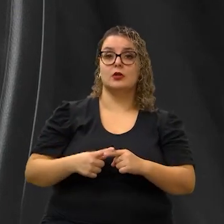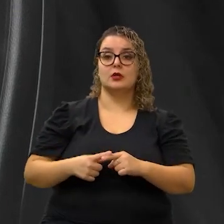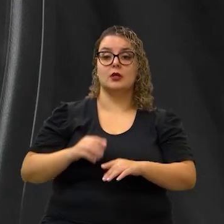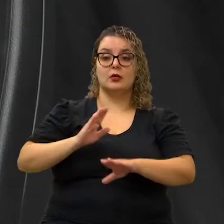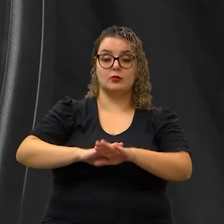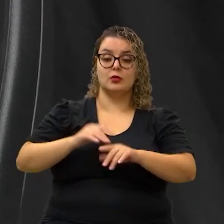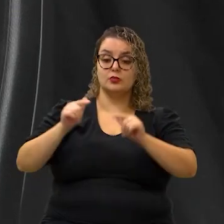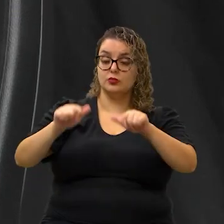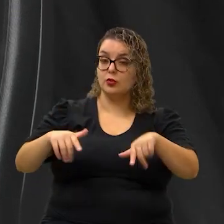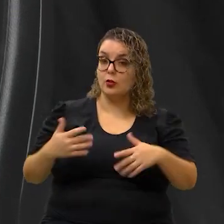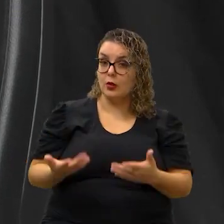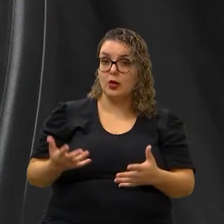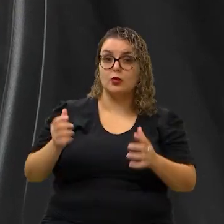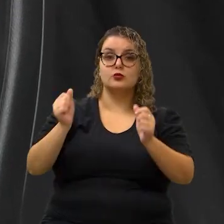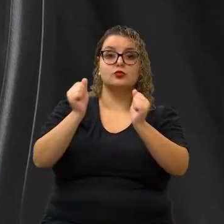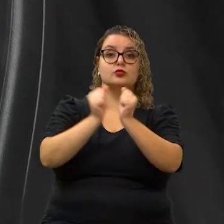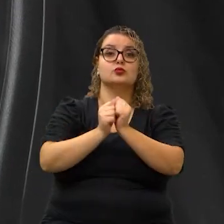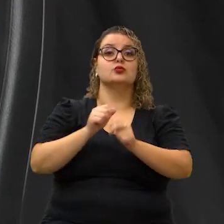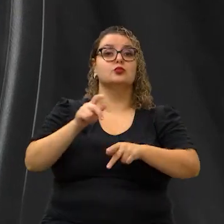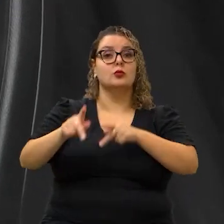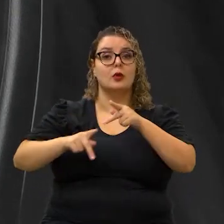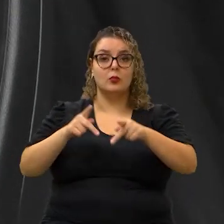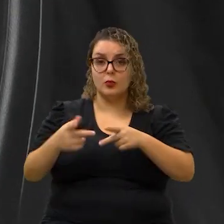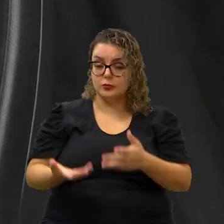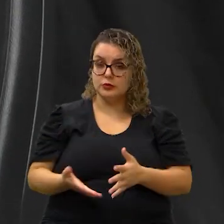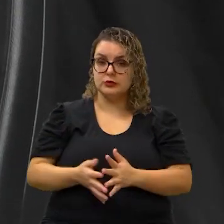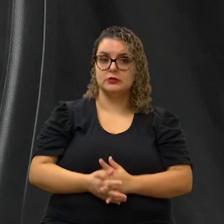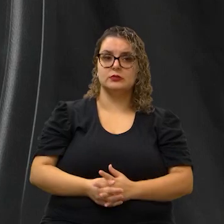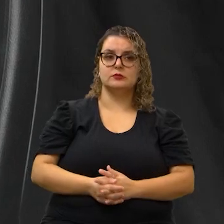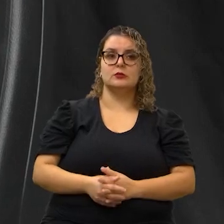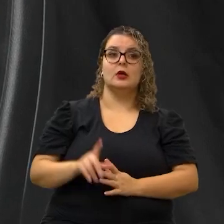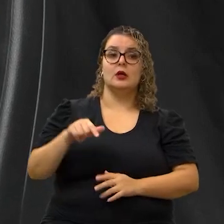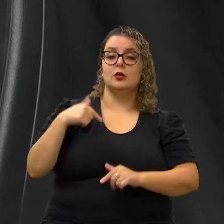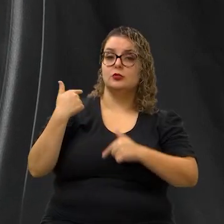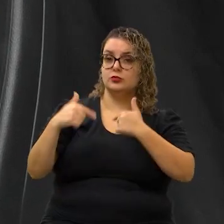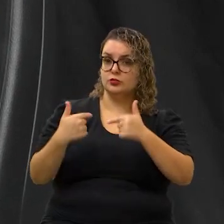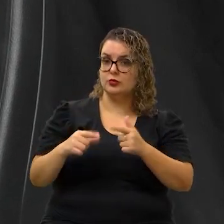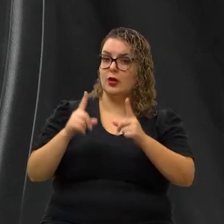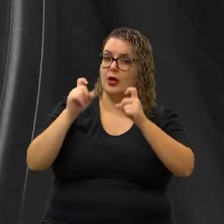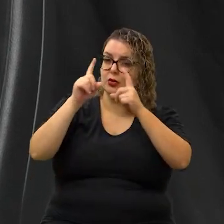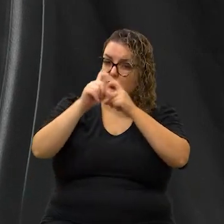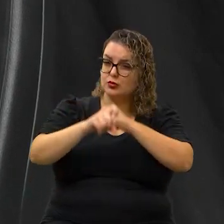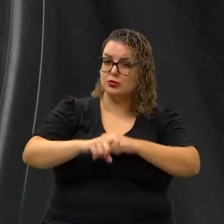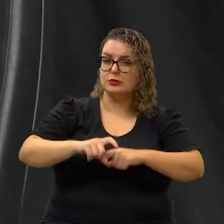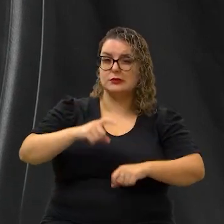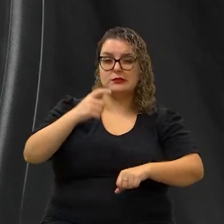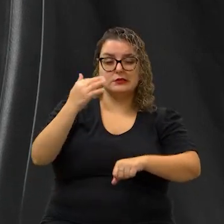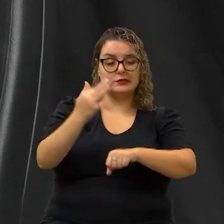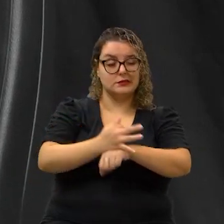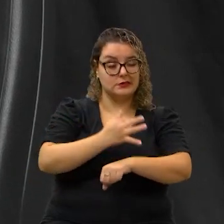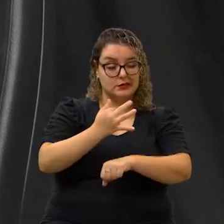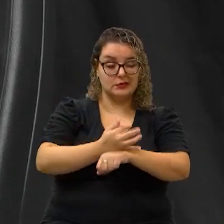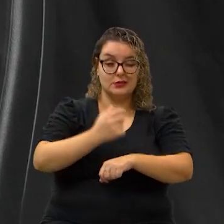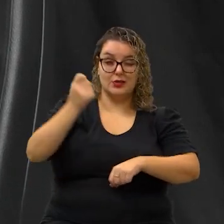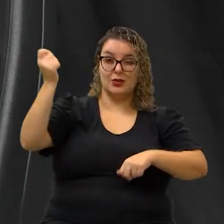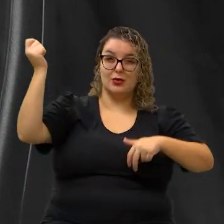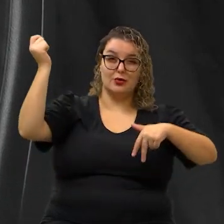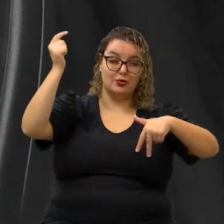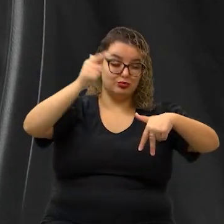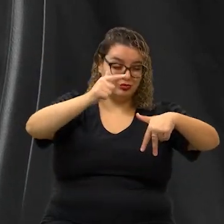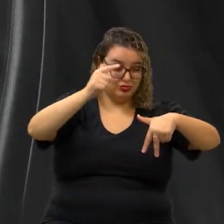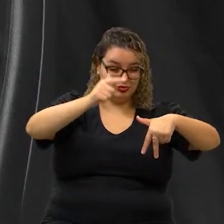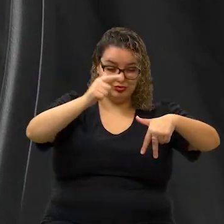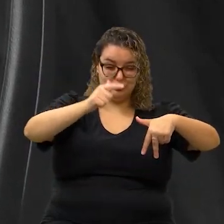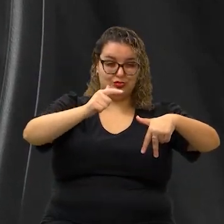mais, porque ele atua em loco, né? Junto com a população. É um trabalho difícil, duro, porque é embaixo